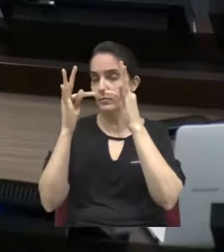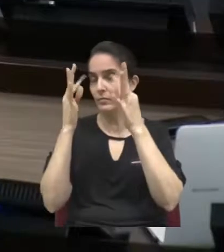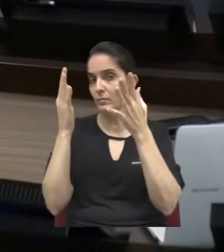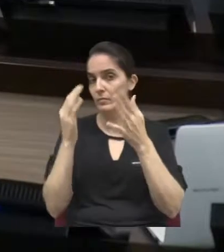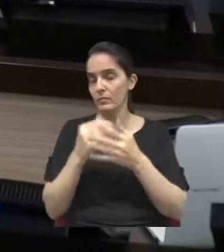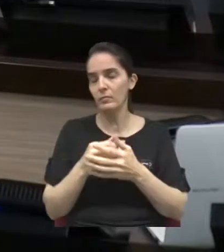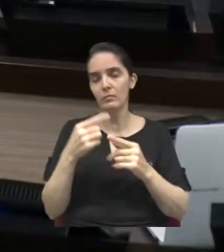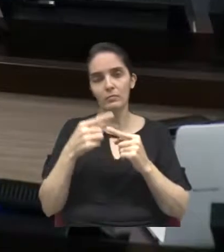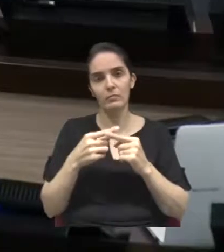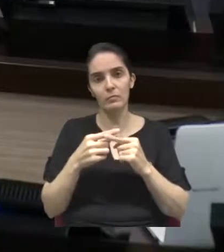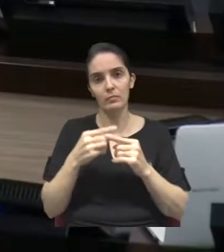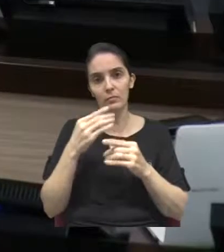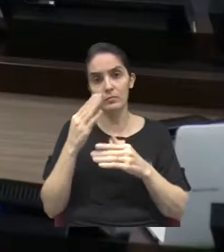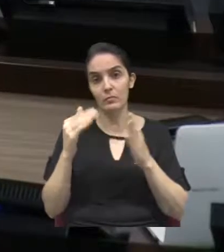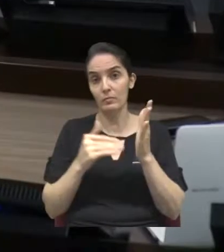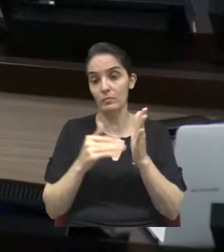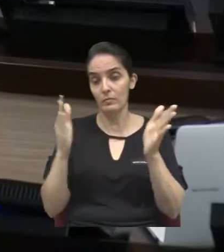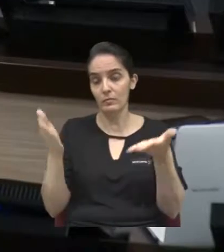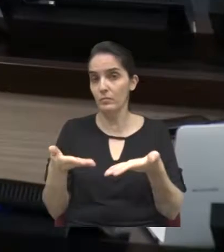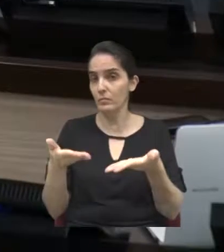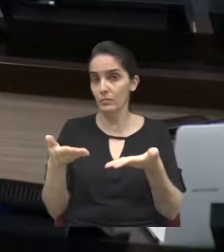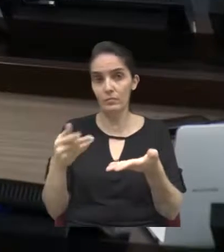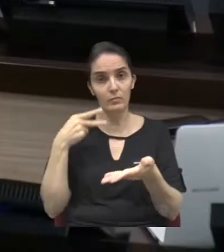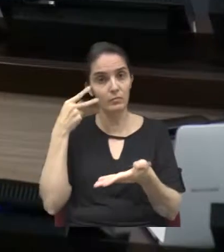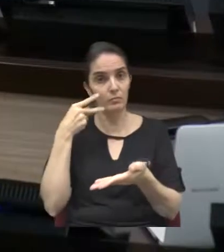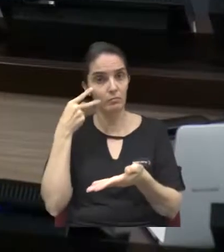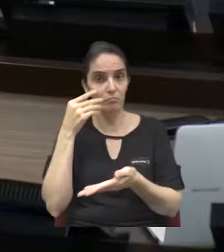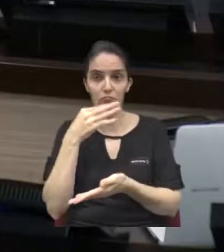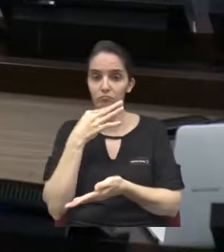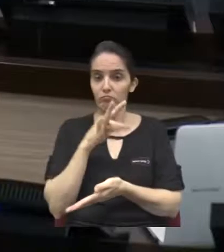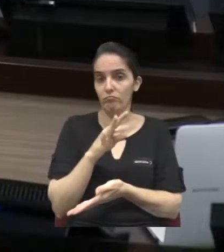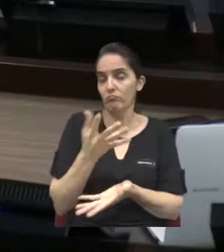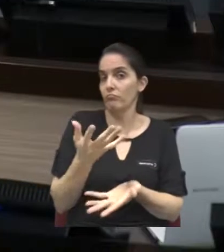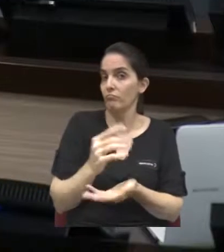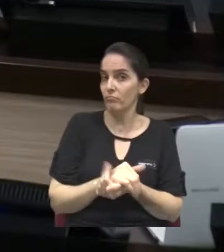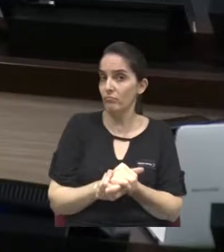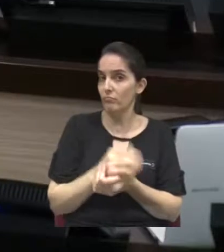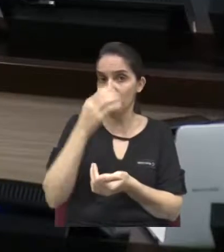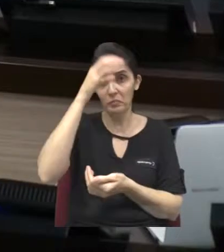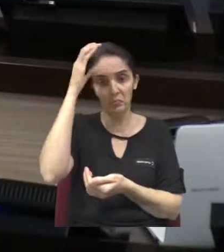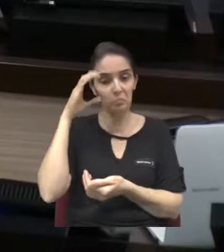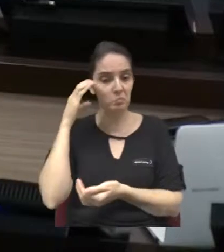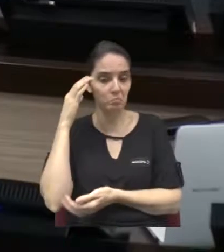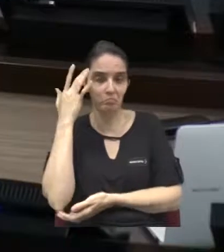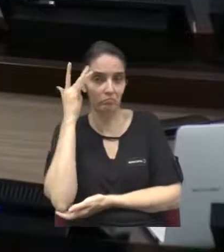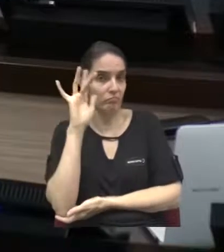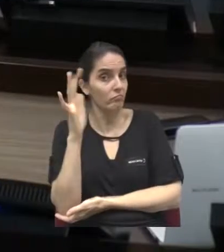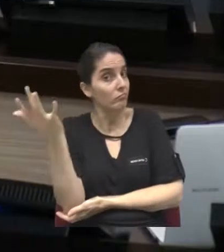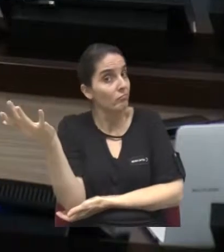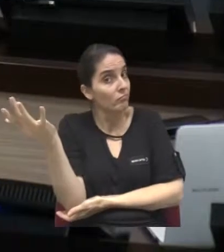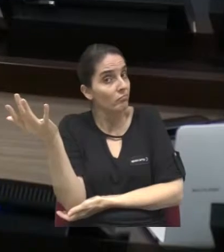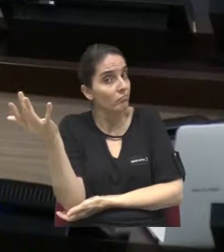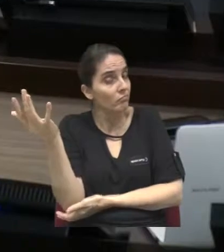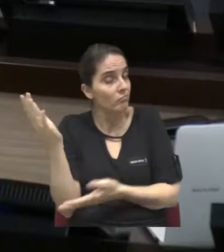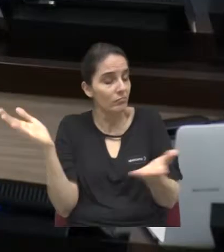momento muitos vereadores desconhecem. Eu mesma desconheço. Agora,